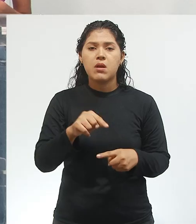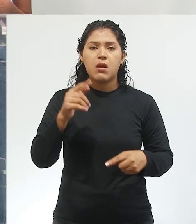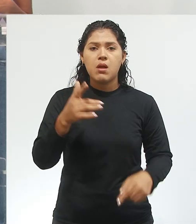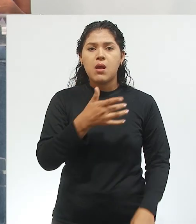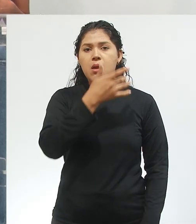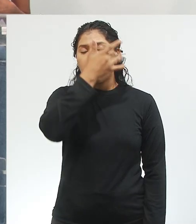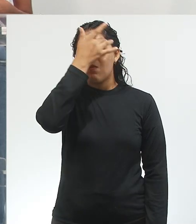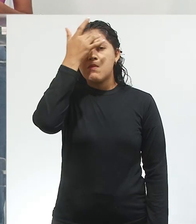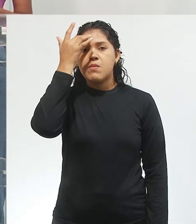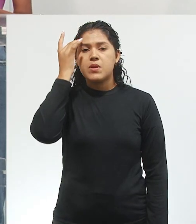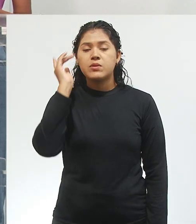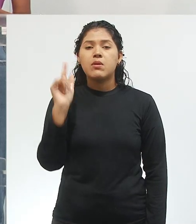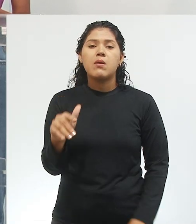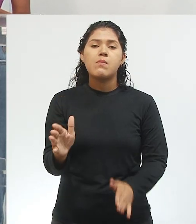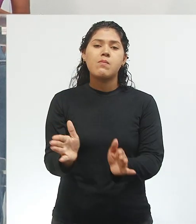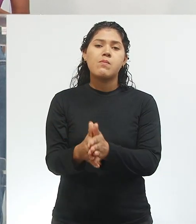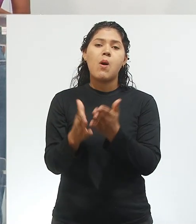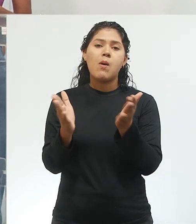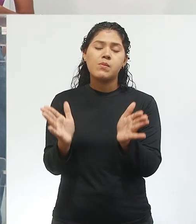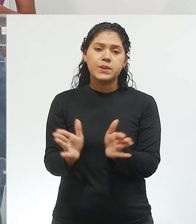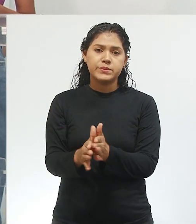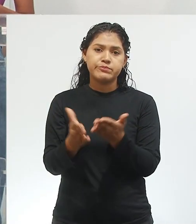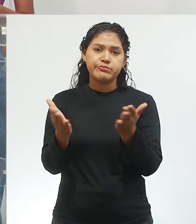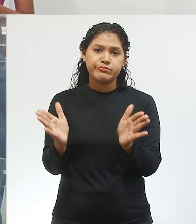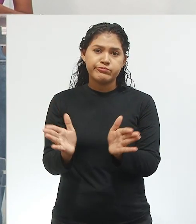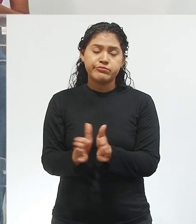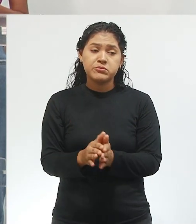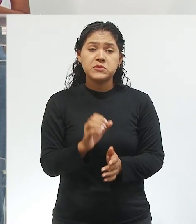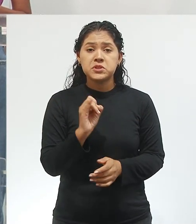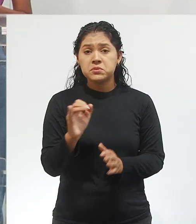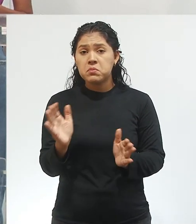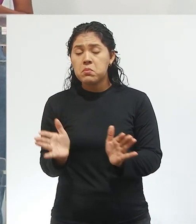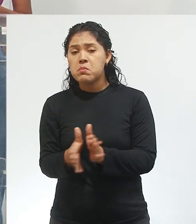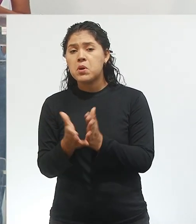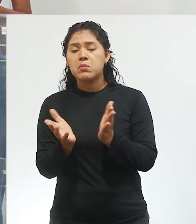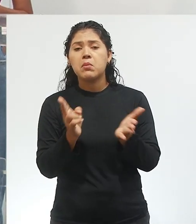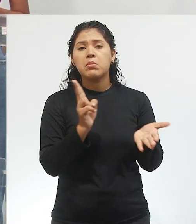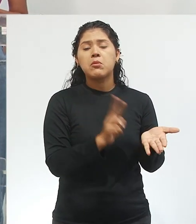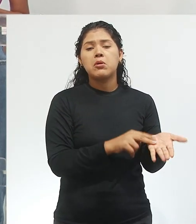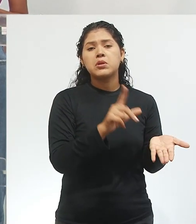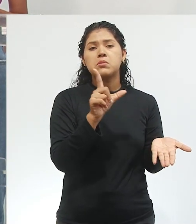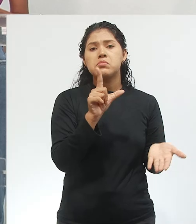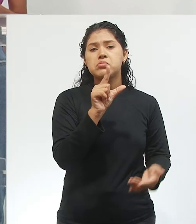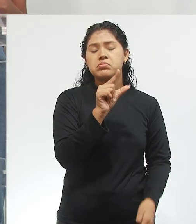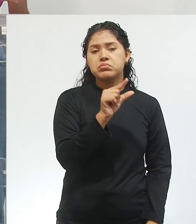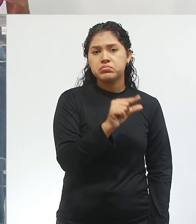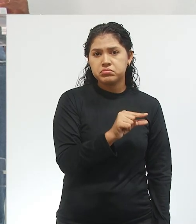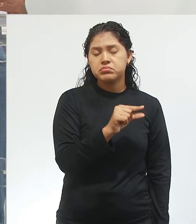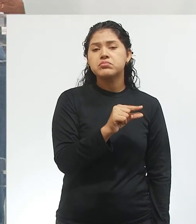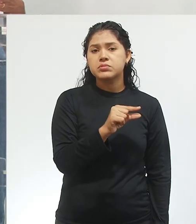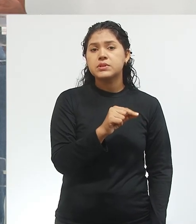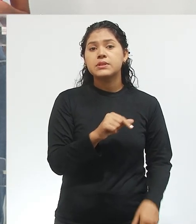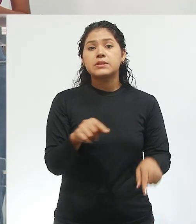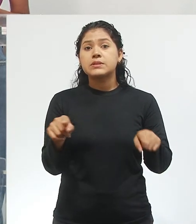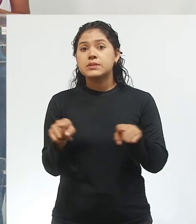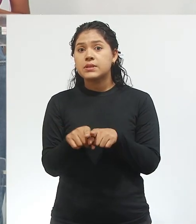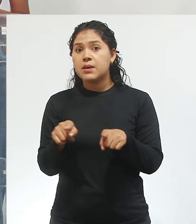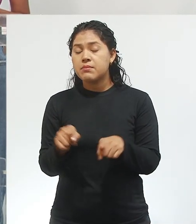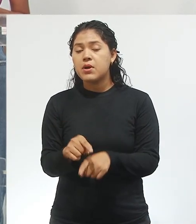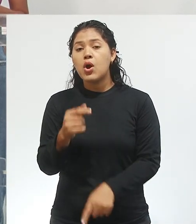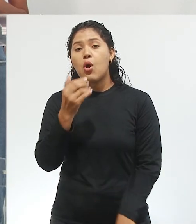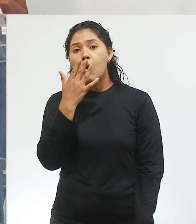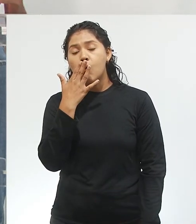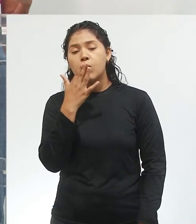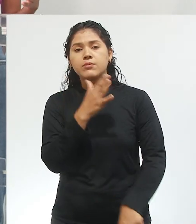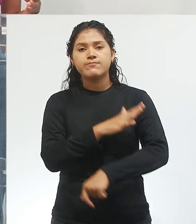justamente dessa origem, economicamente falando, e por meio também dessa origem